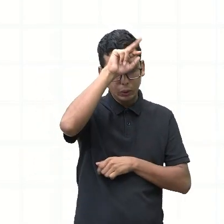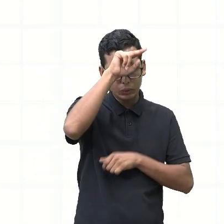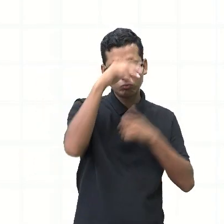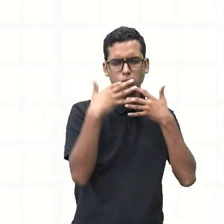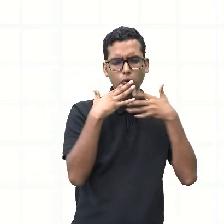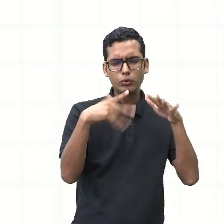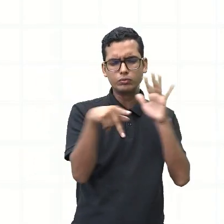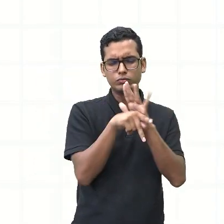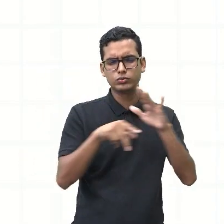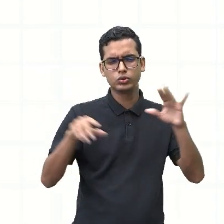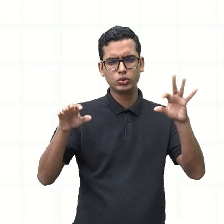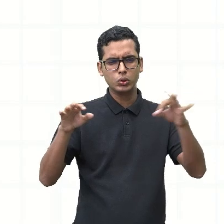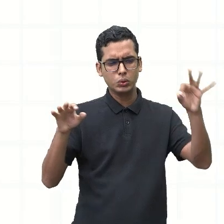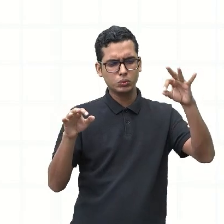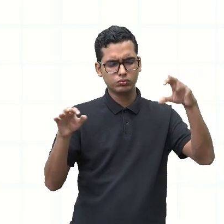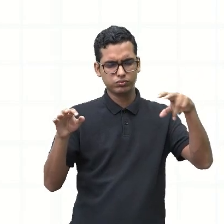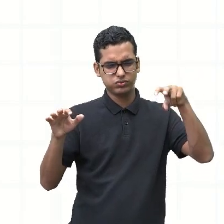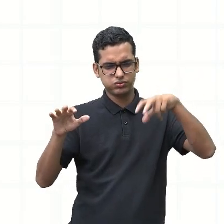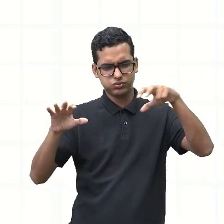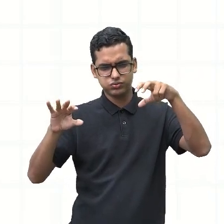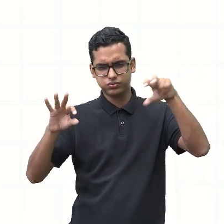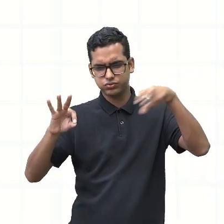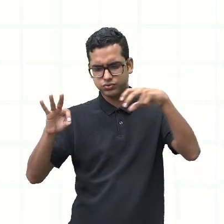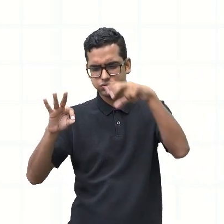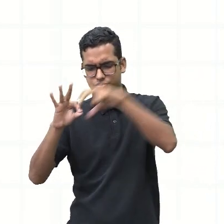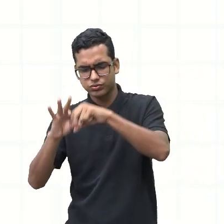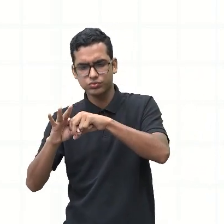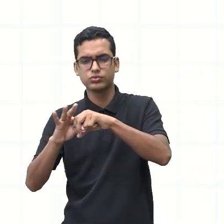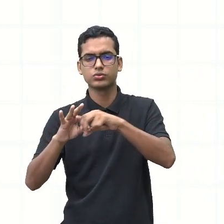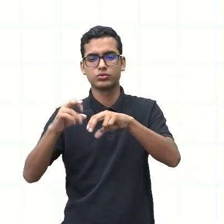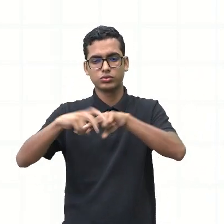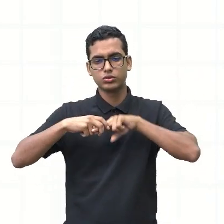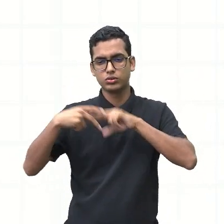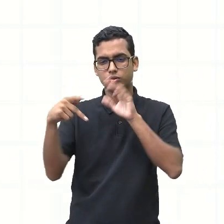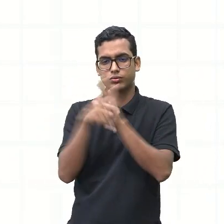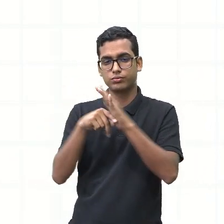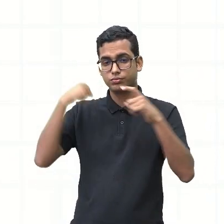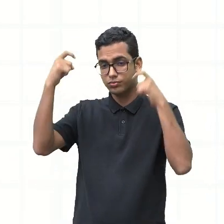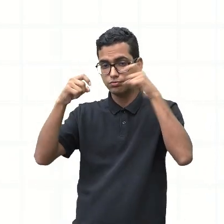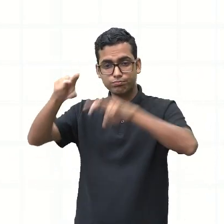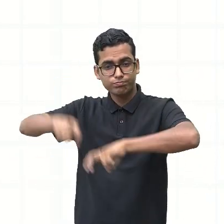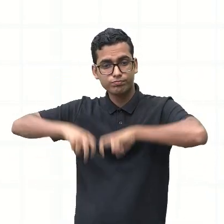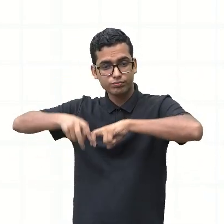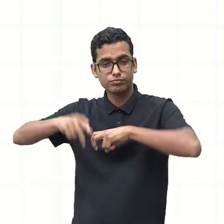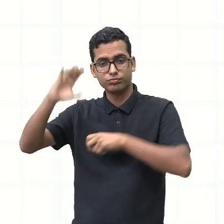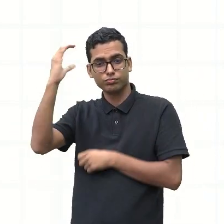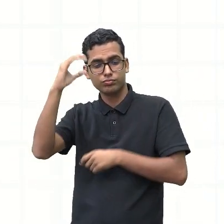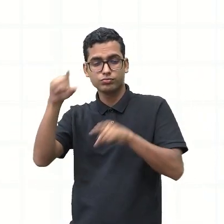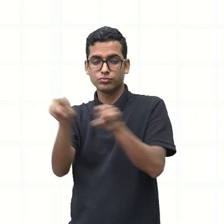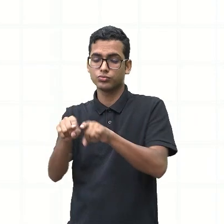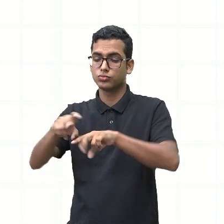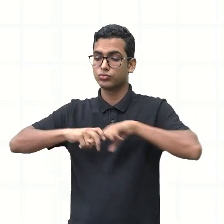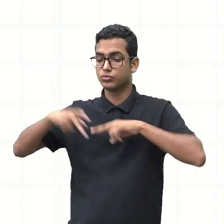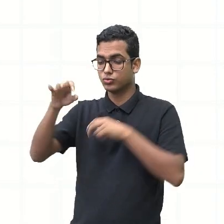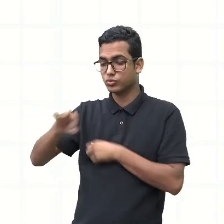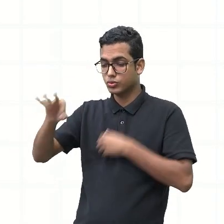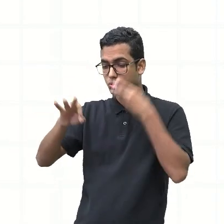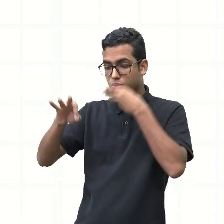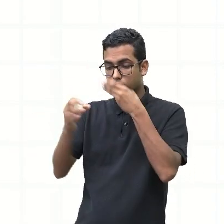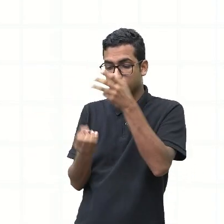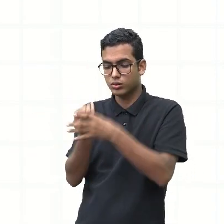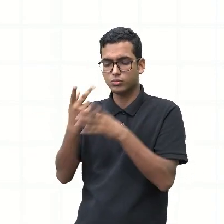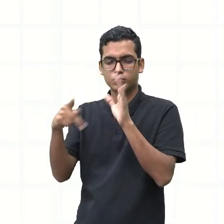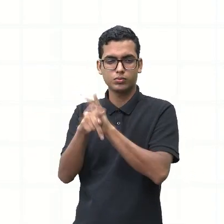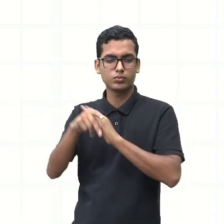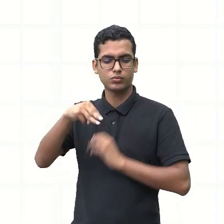preocupação entre cientistas e agricultores, porque as abelhas são os principais produtores de mel. Aí você volta lá